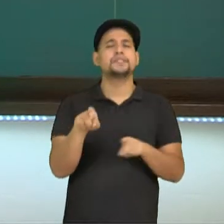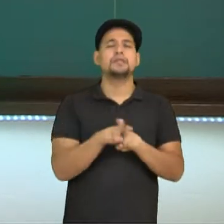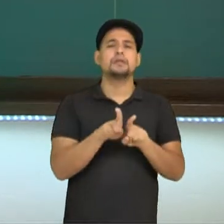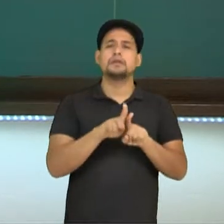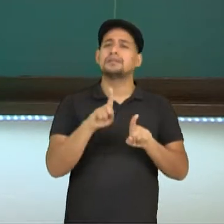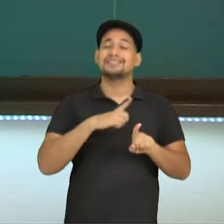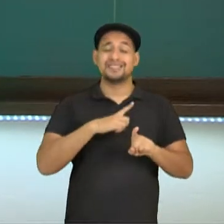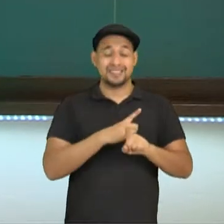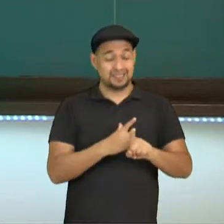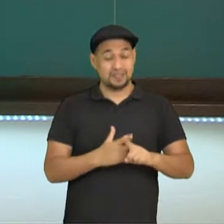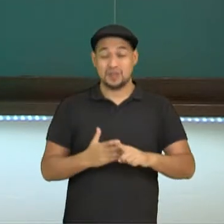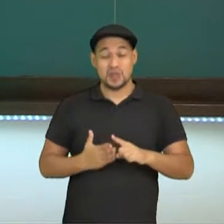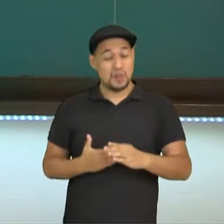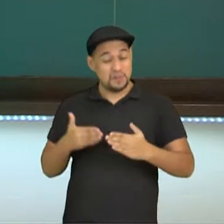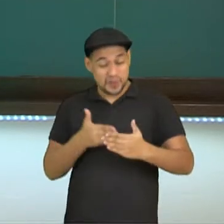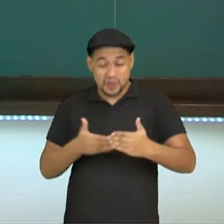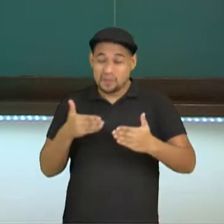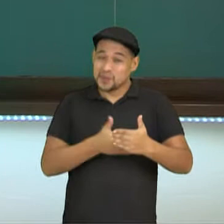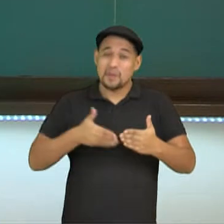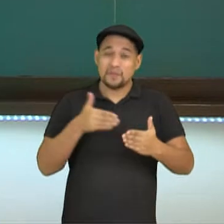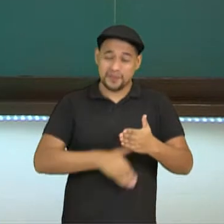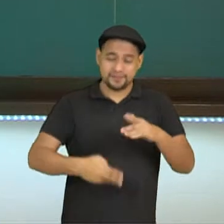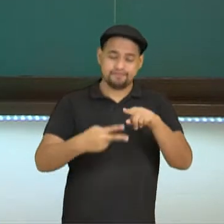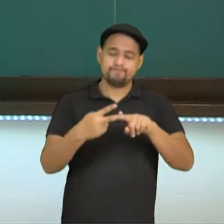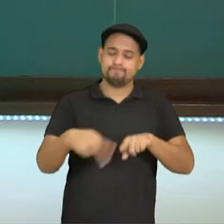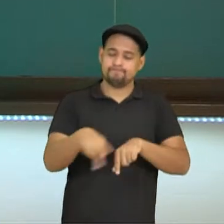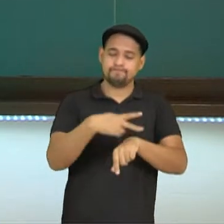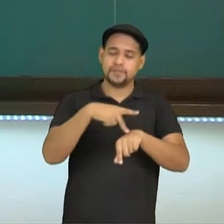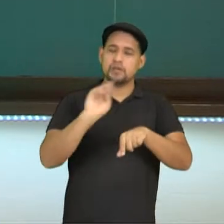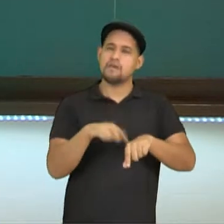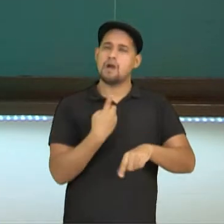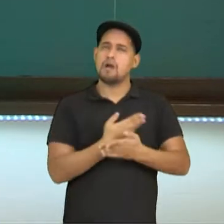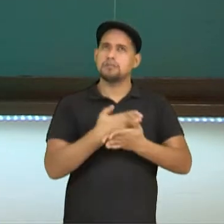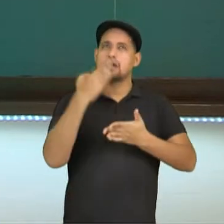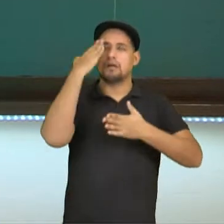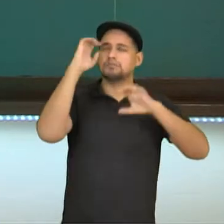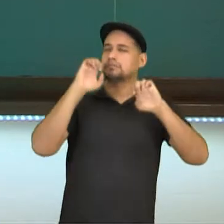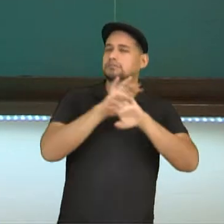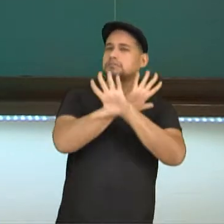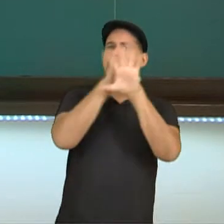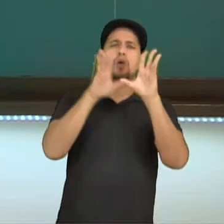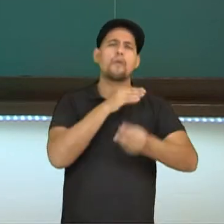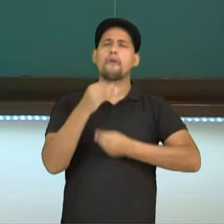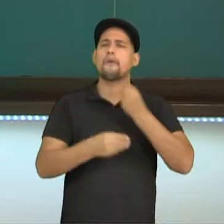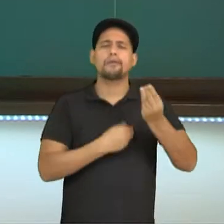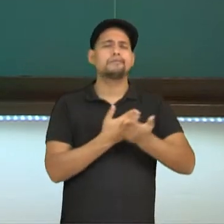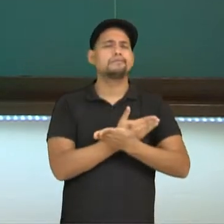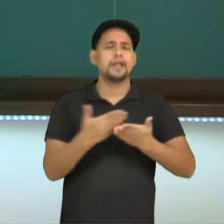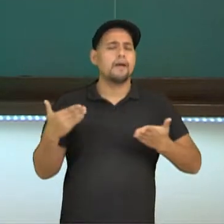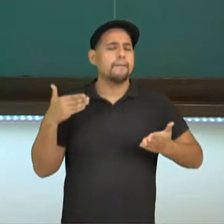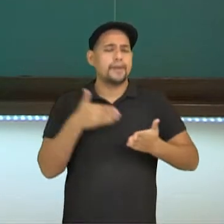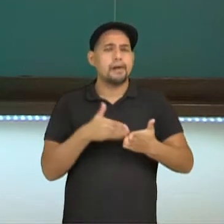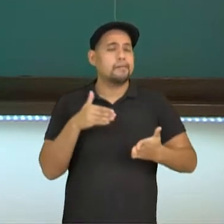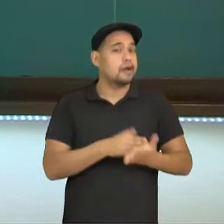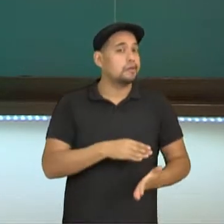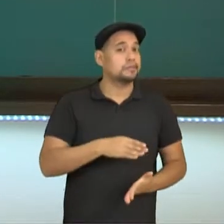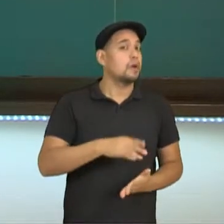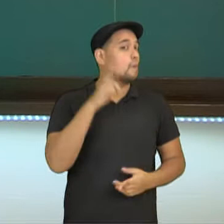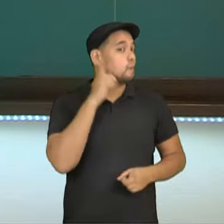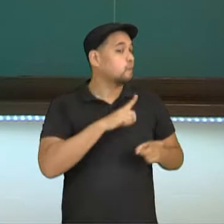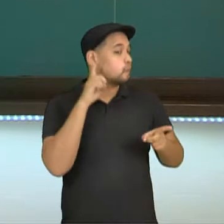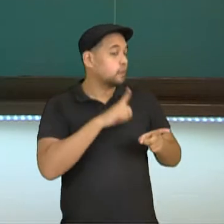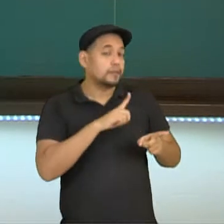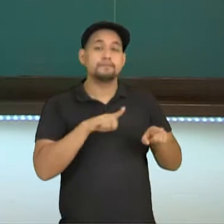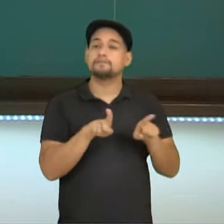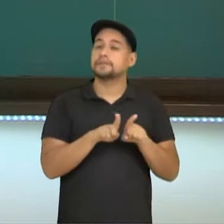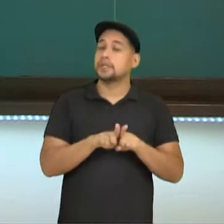Este enfrentamento entre os dois países, nós vamos começar a entender como se deu esse enfrentamento entre Estados Unidos